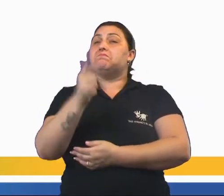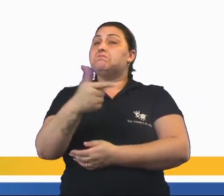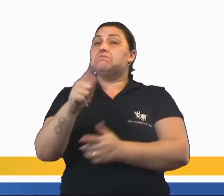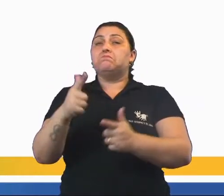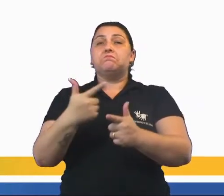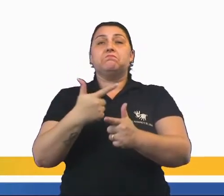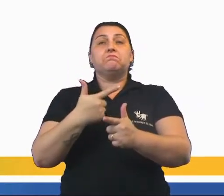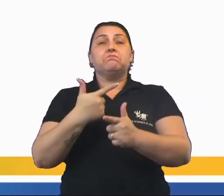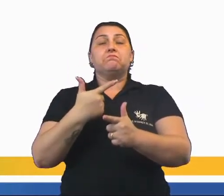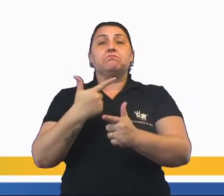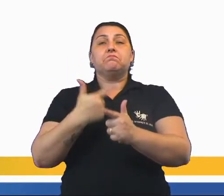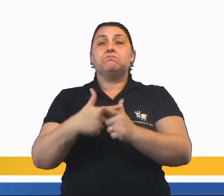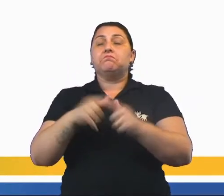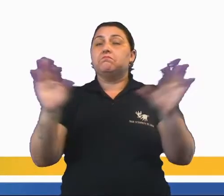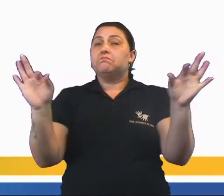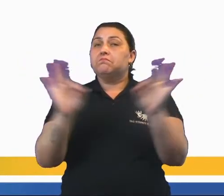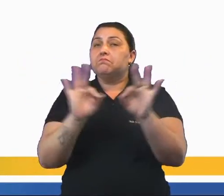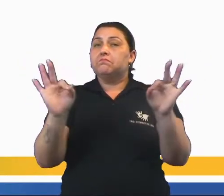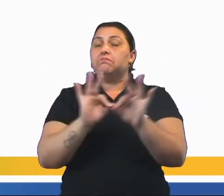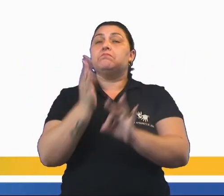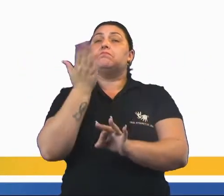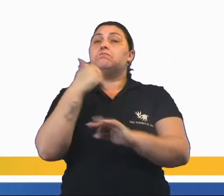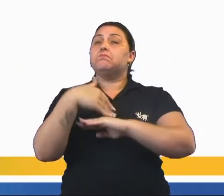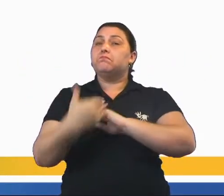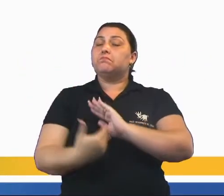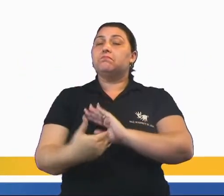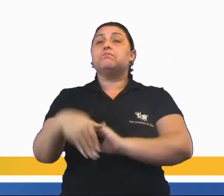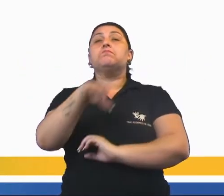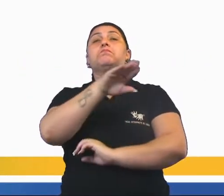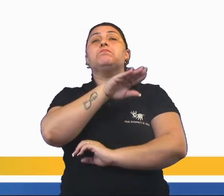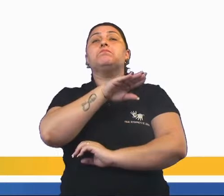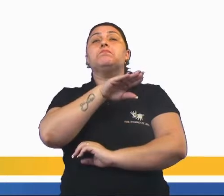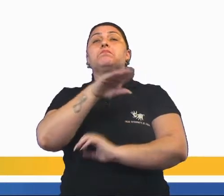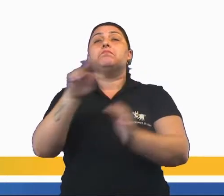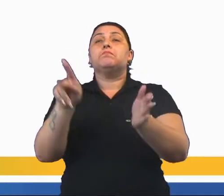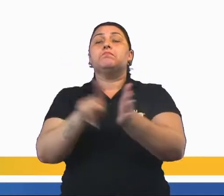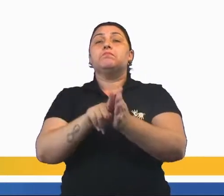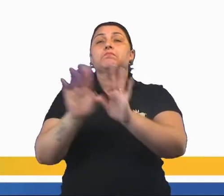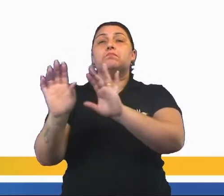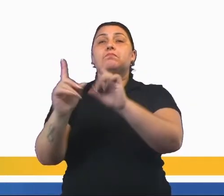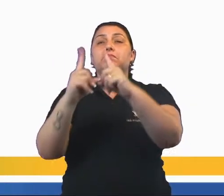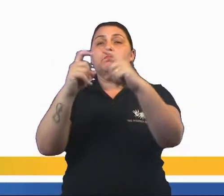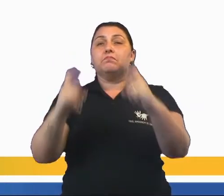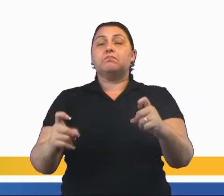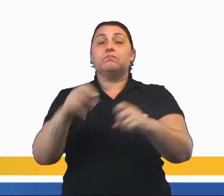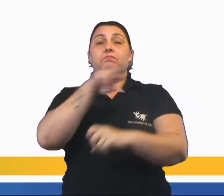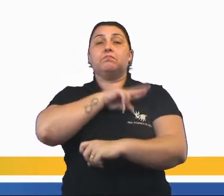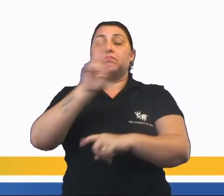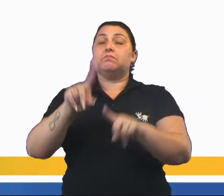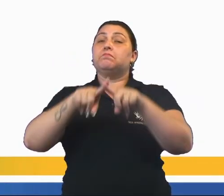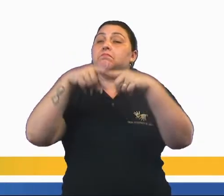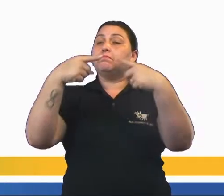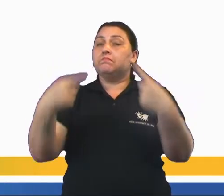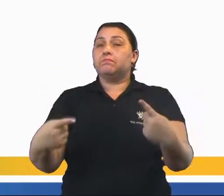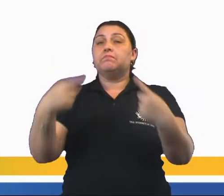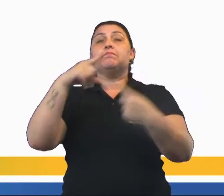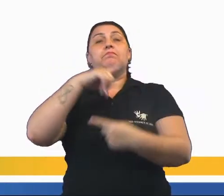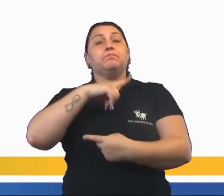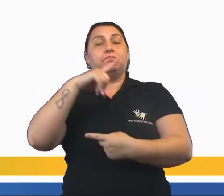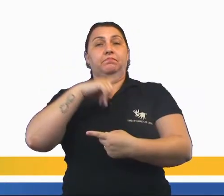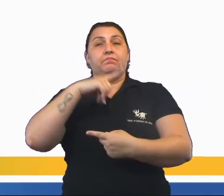nenhum problema com isso. São princípios éticos específicos daquela religião. Mas há